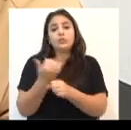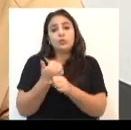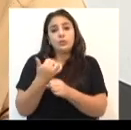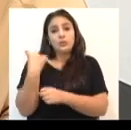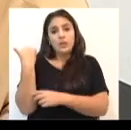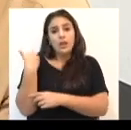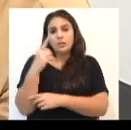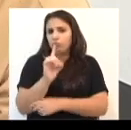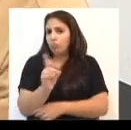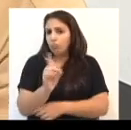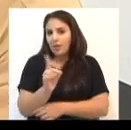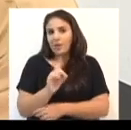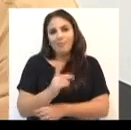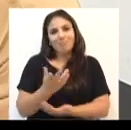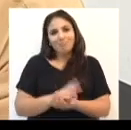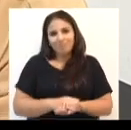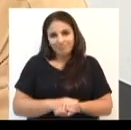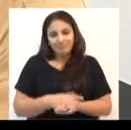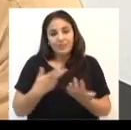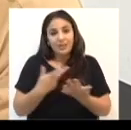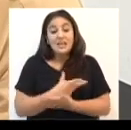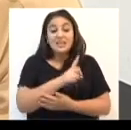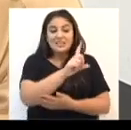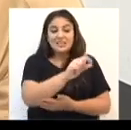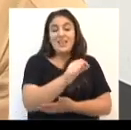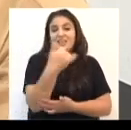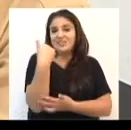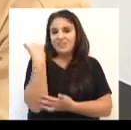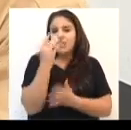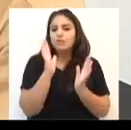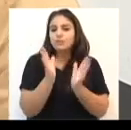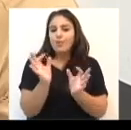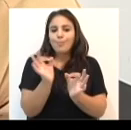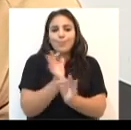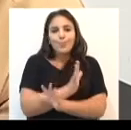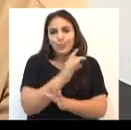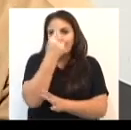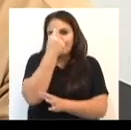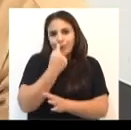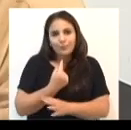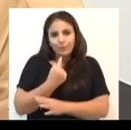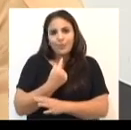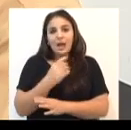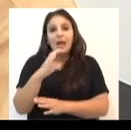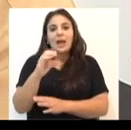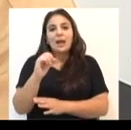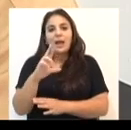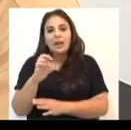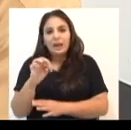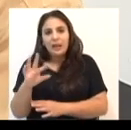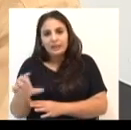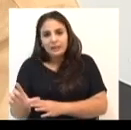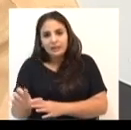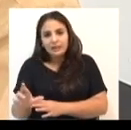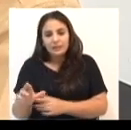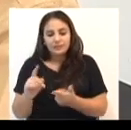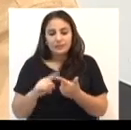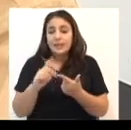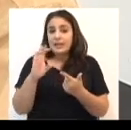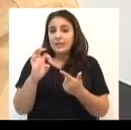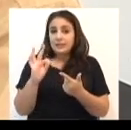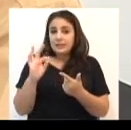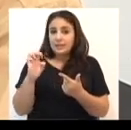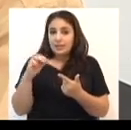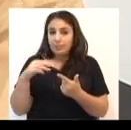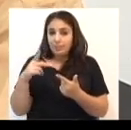ocorre. Uma pessoa com 10 anos já está formado, tanto o seu caráter como o seu temperamento. Dificilmente o temperamento vai mudar